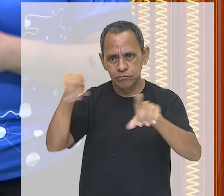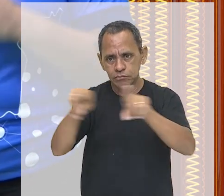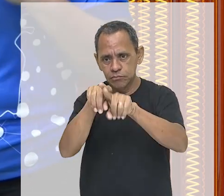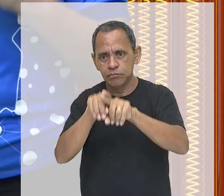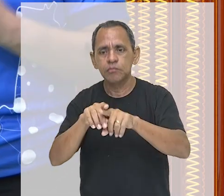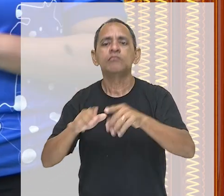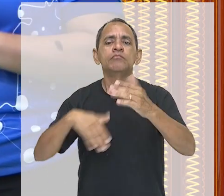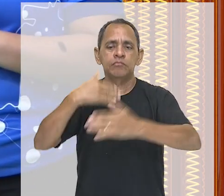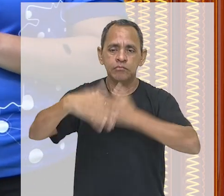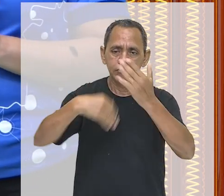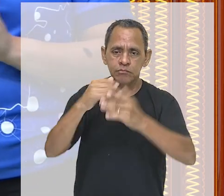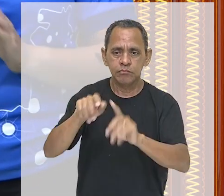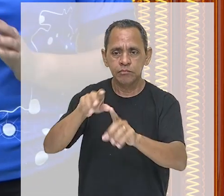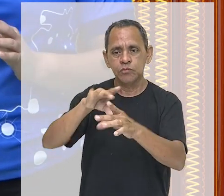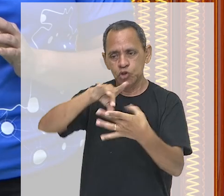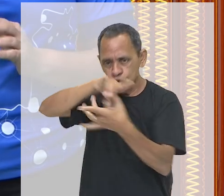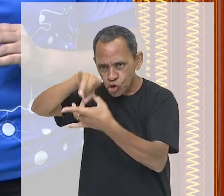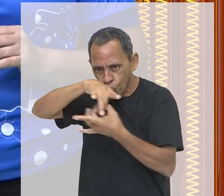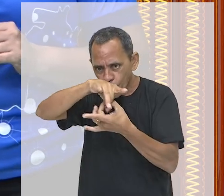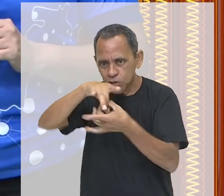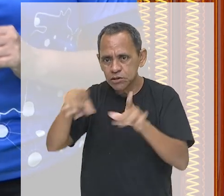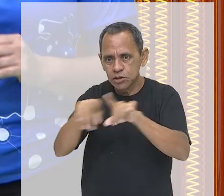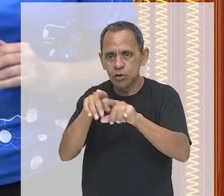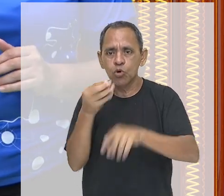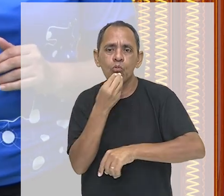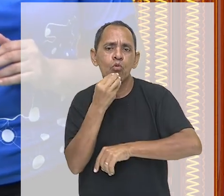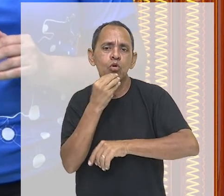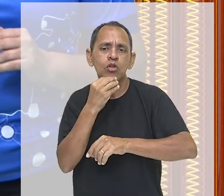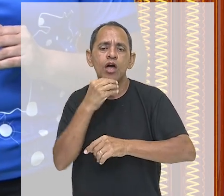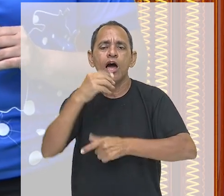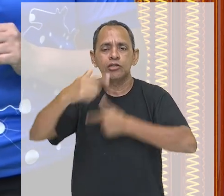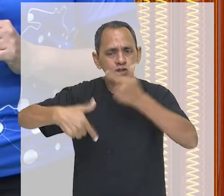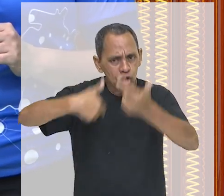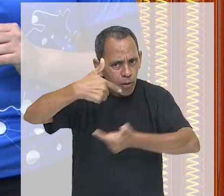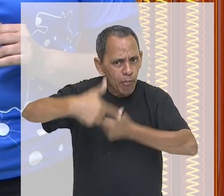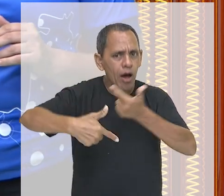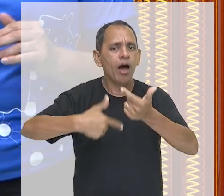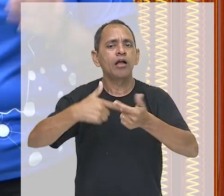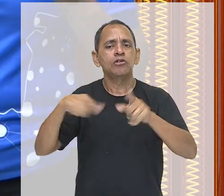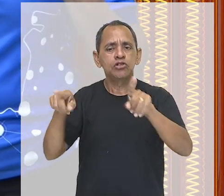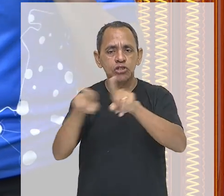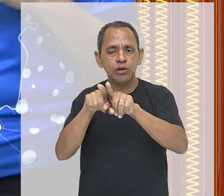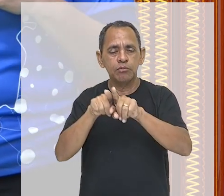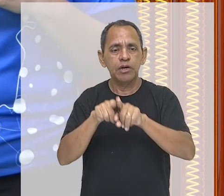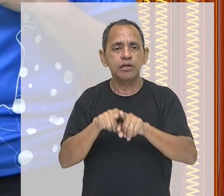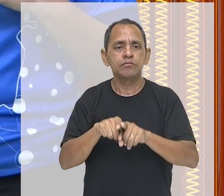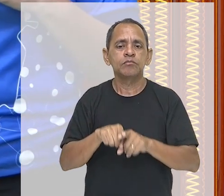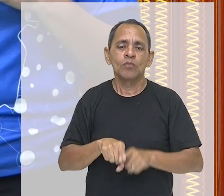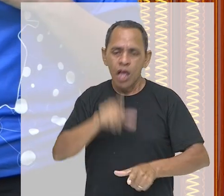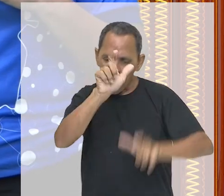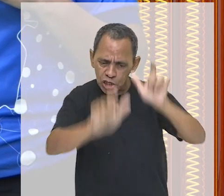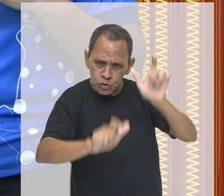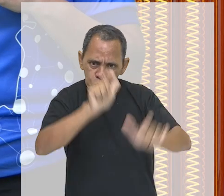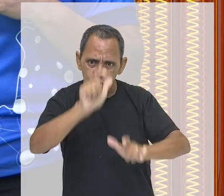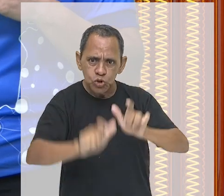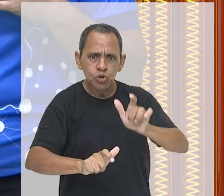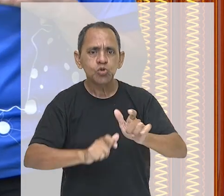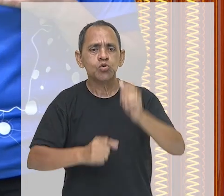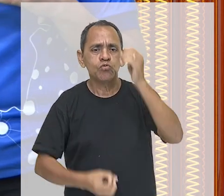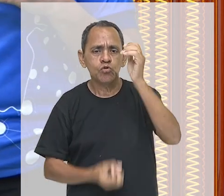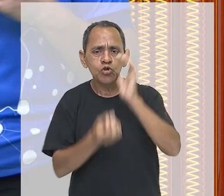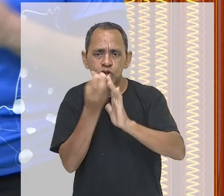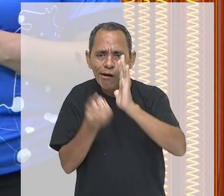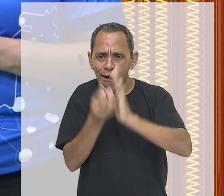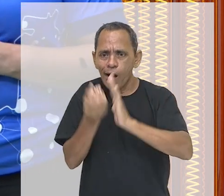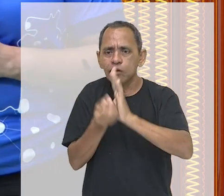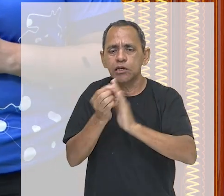quê? Essas novas oportunidades de trabalho, a terceirização de trabalho e também, às vezes, aí acaba até surgindo uma